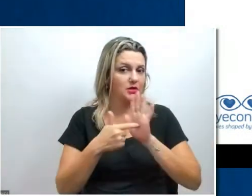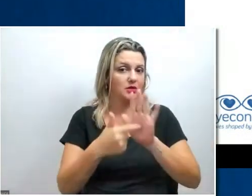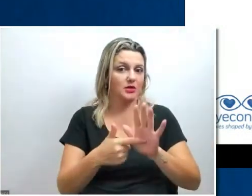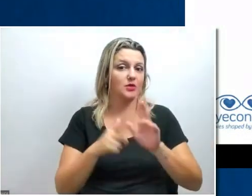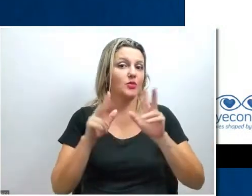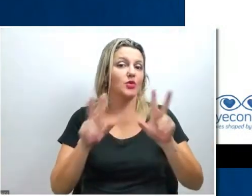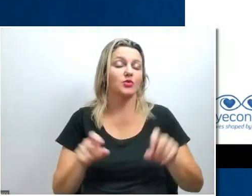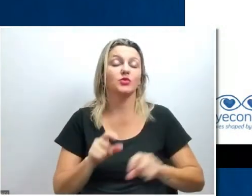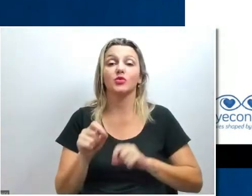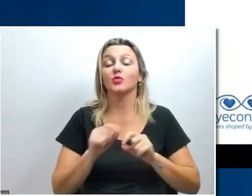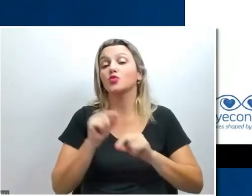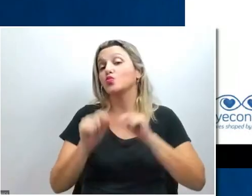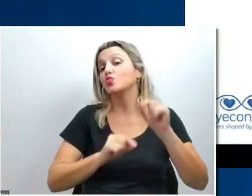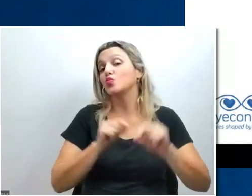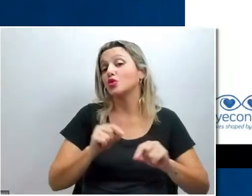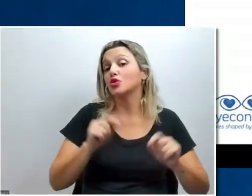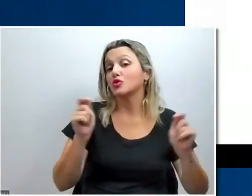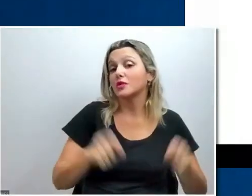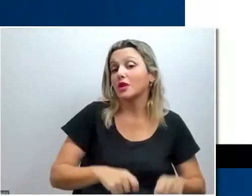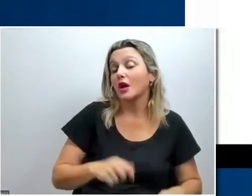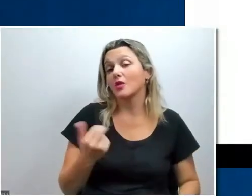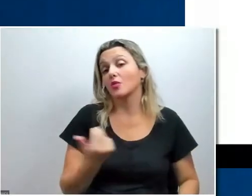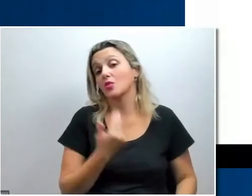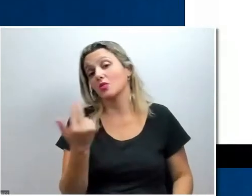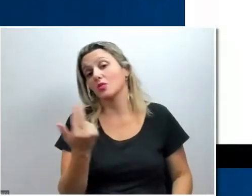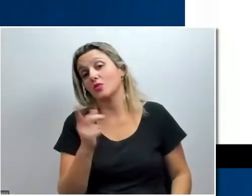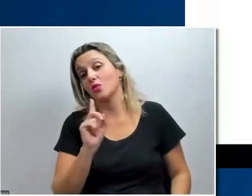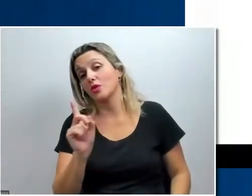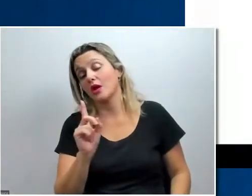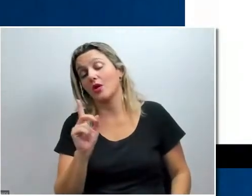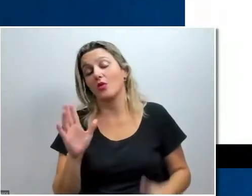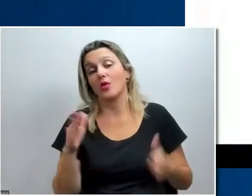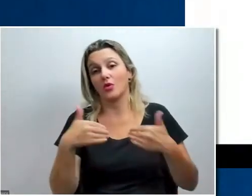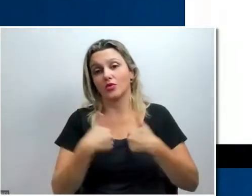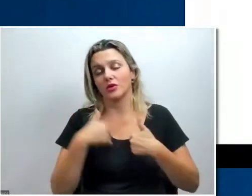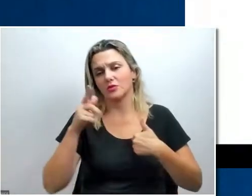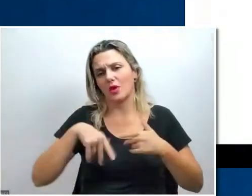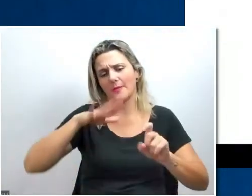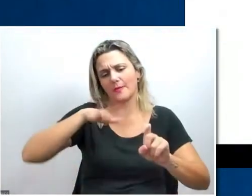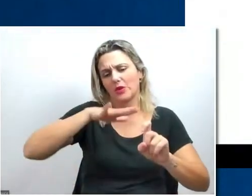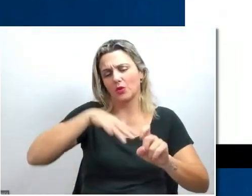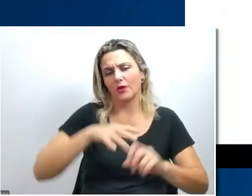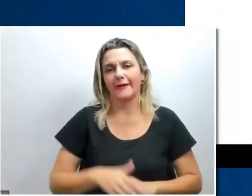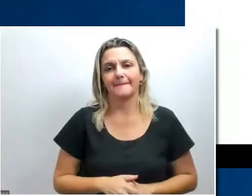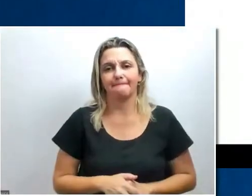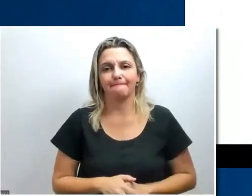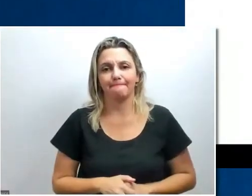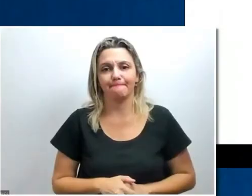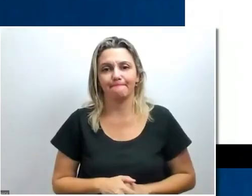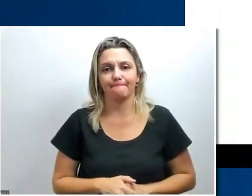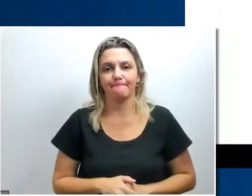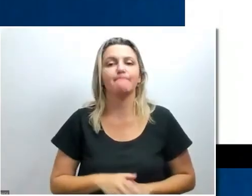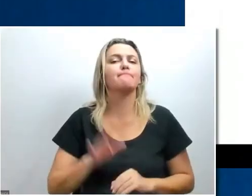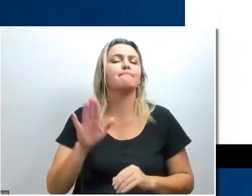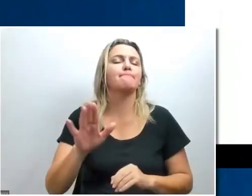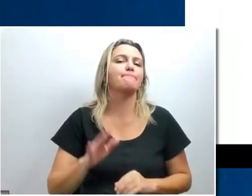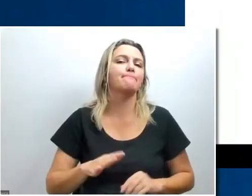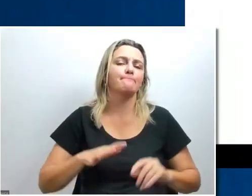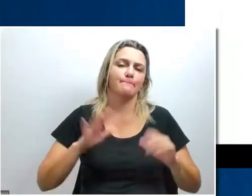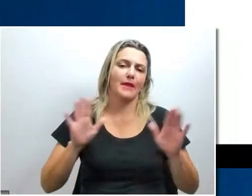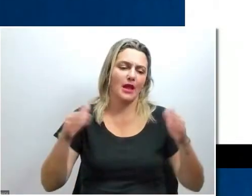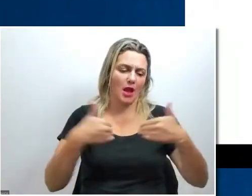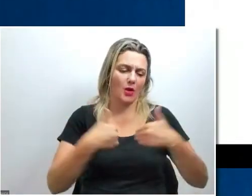causa ou não causa autismo. Então, isso é um mito. Né? Cura do autismo, né? O autismo tem cura, né? Eu ouvi falar